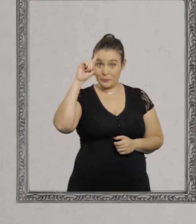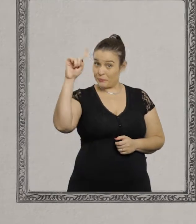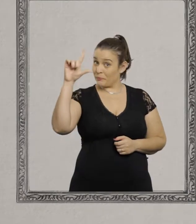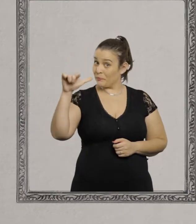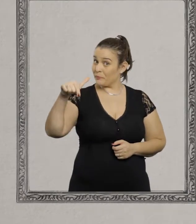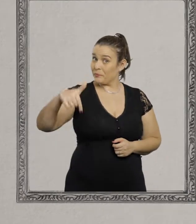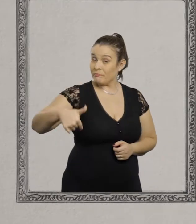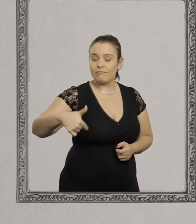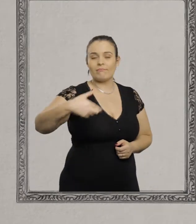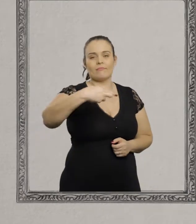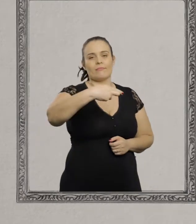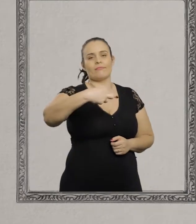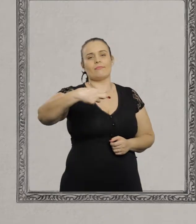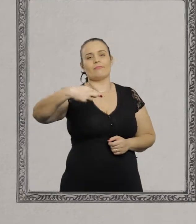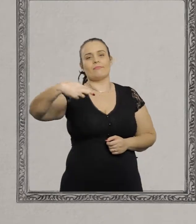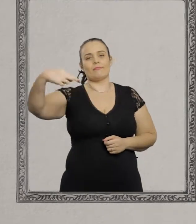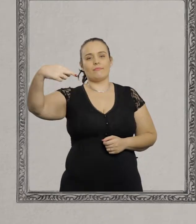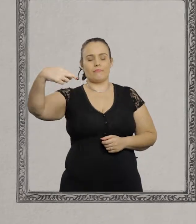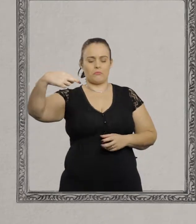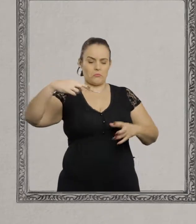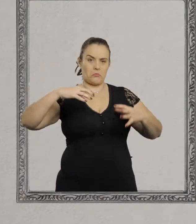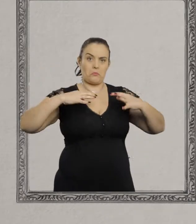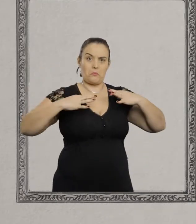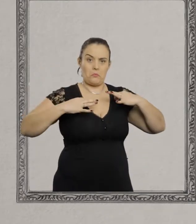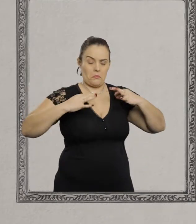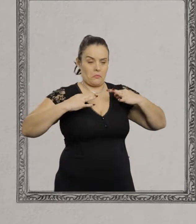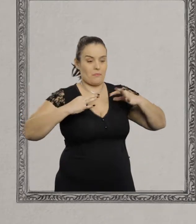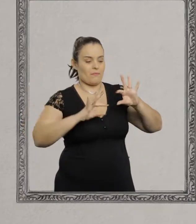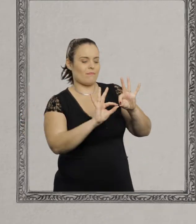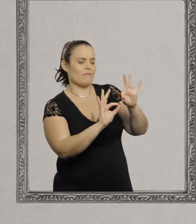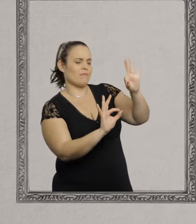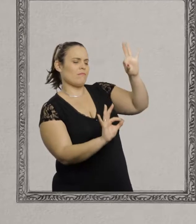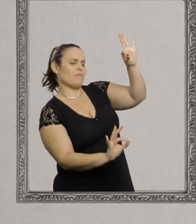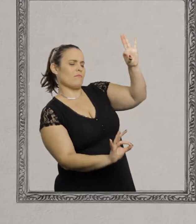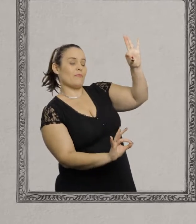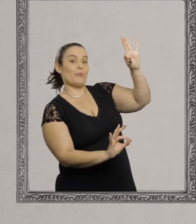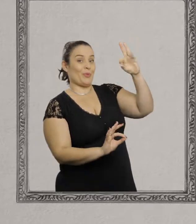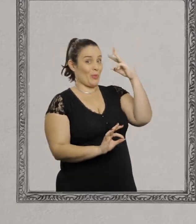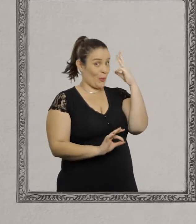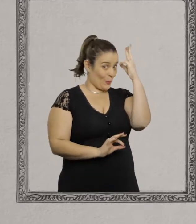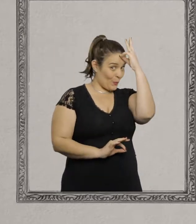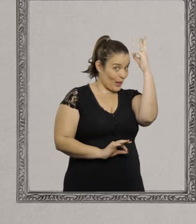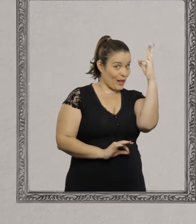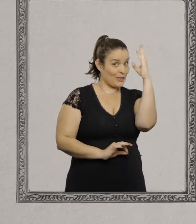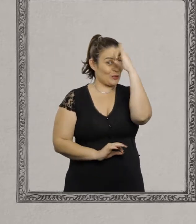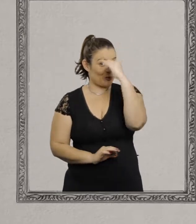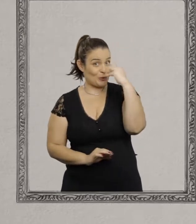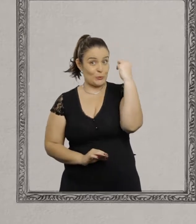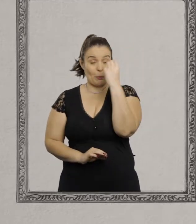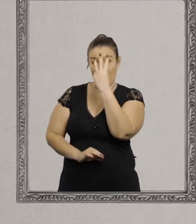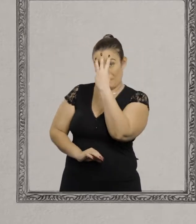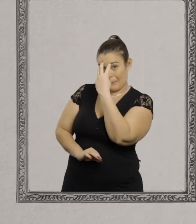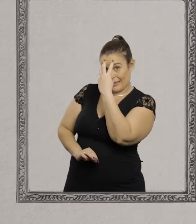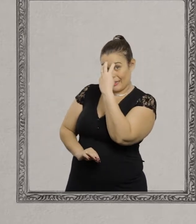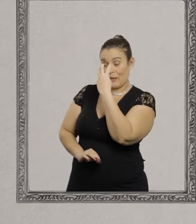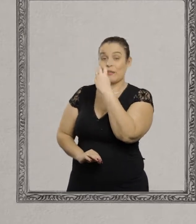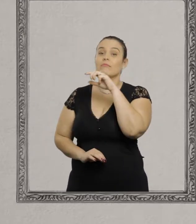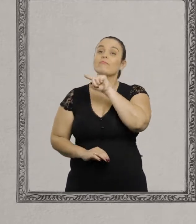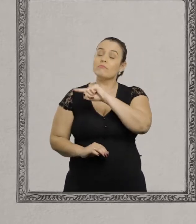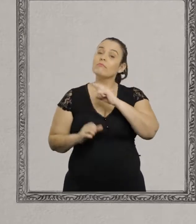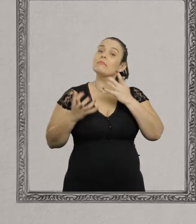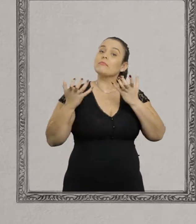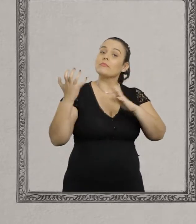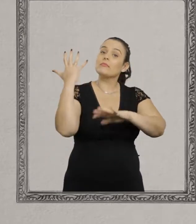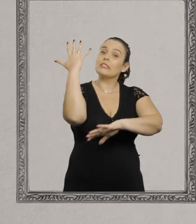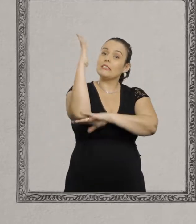dia seguinte, Peter tirou as medidas de Wendy, João e Miguel. Peter queria encontrar árvores ocas para